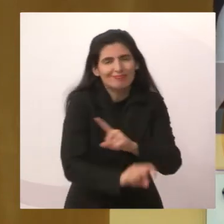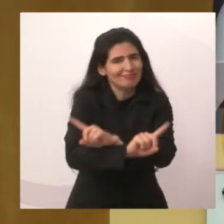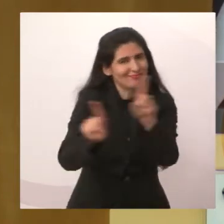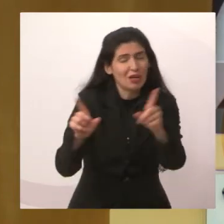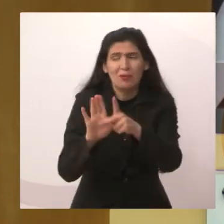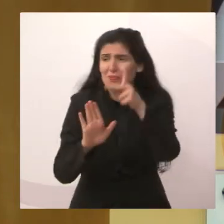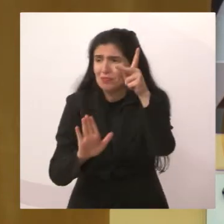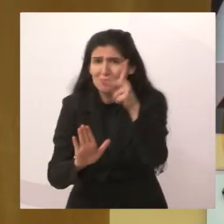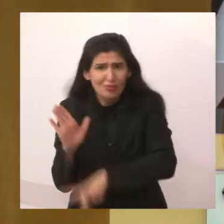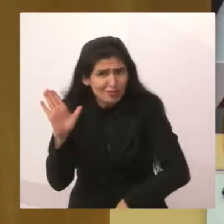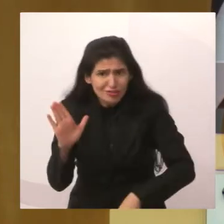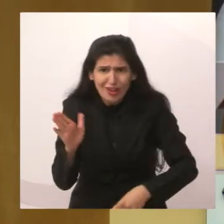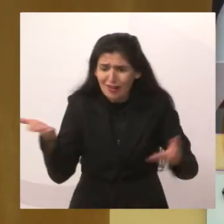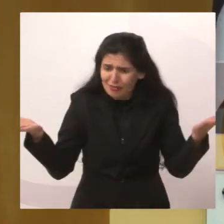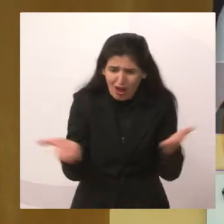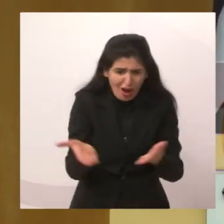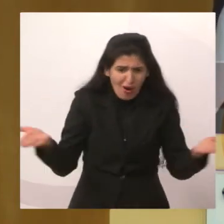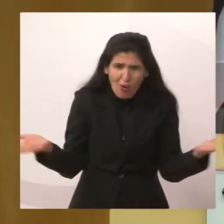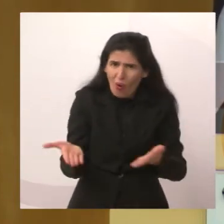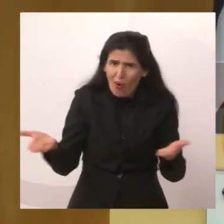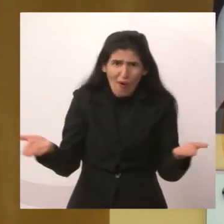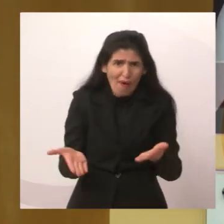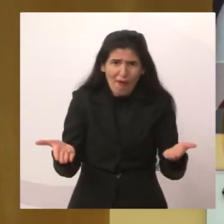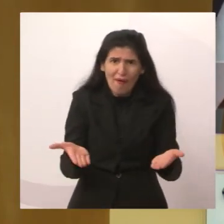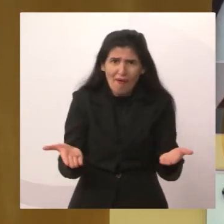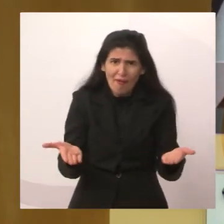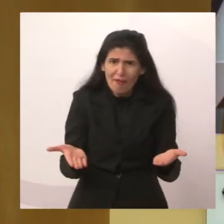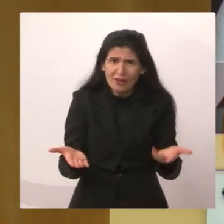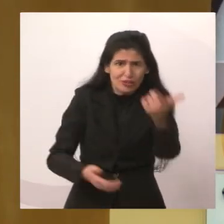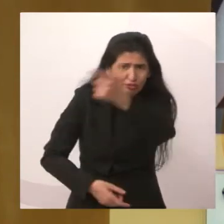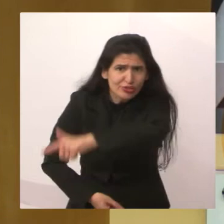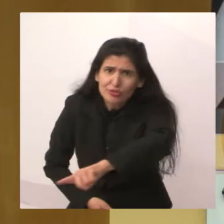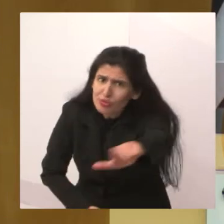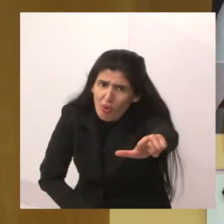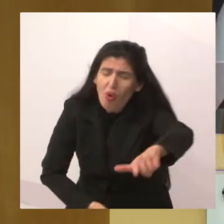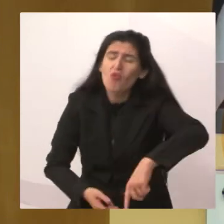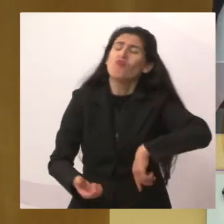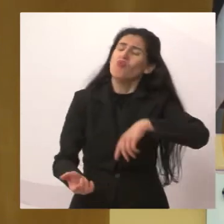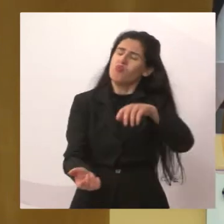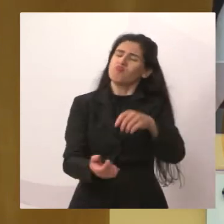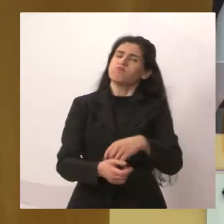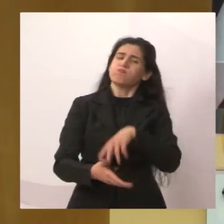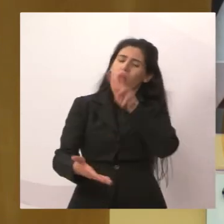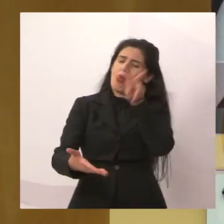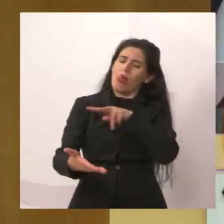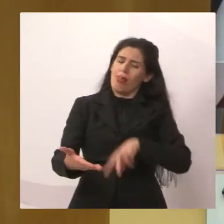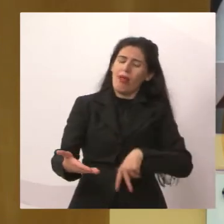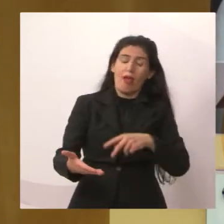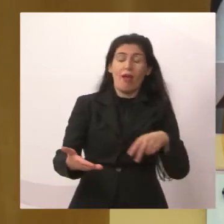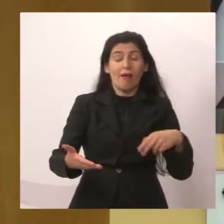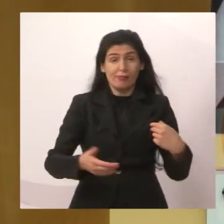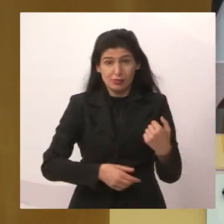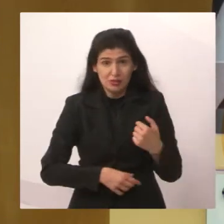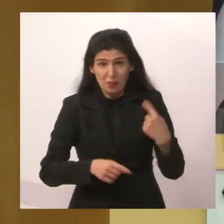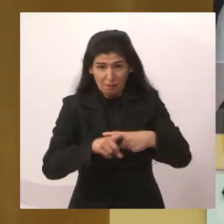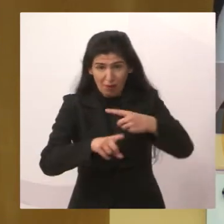projeto que foi ressuscitado, sim. Ressuscitaram o projeto lá de 2001 para trazer em votação,